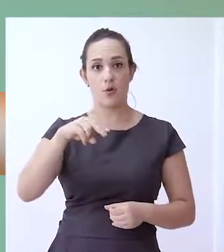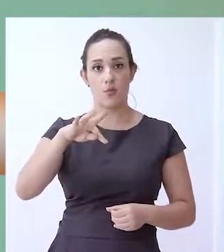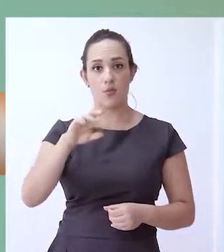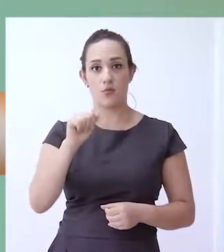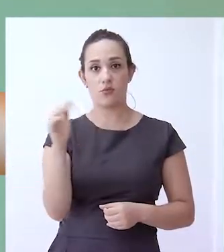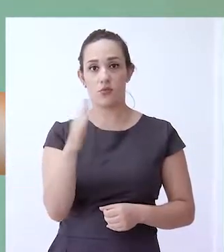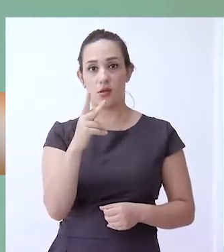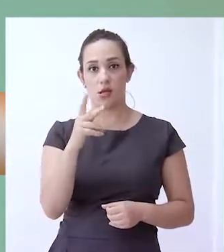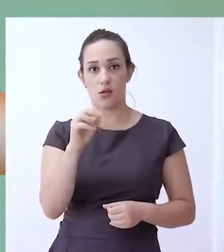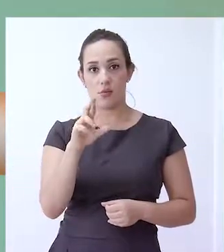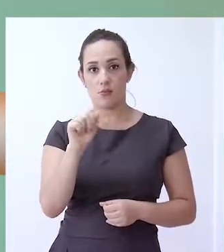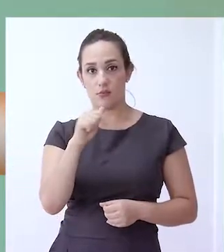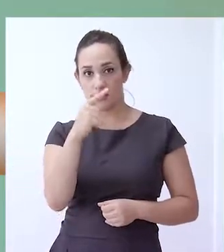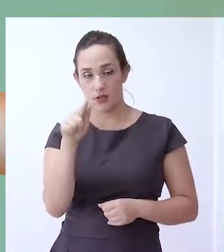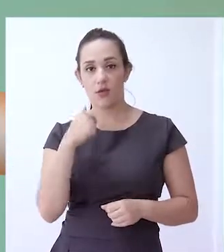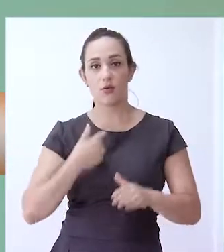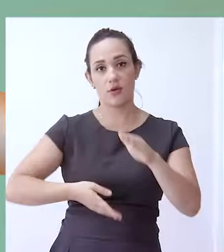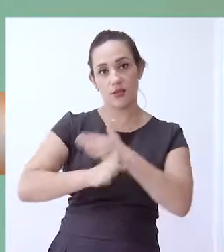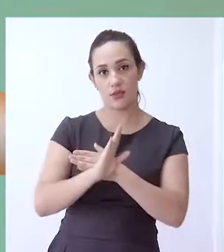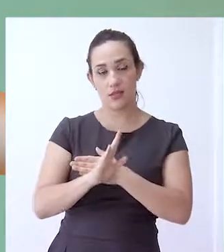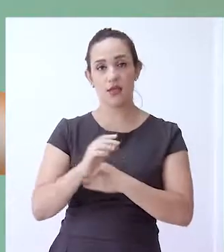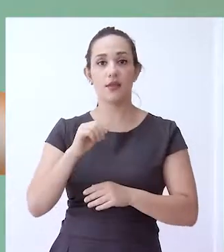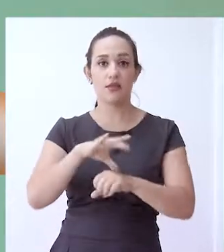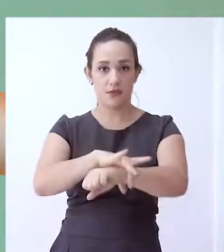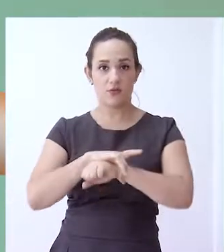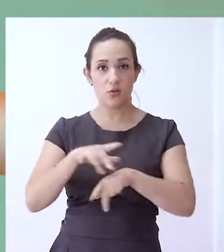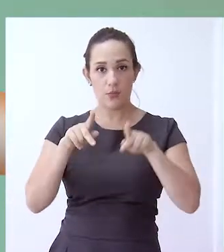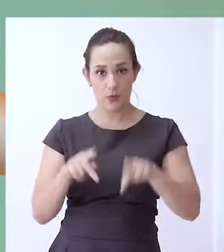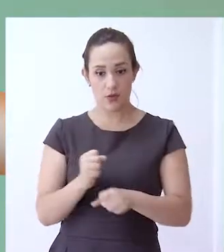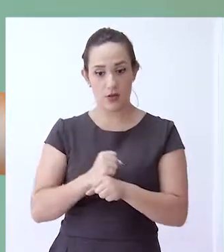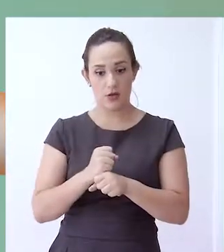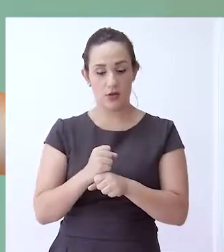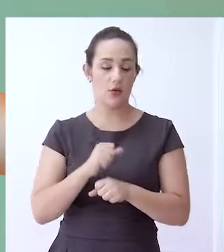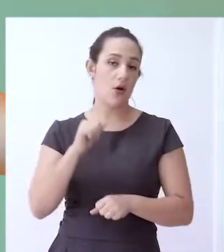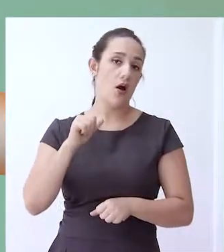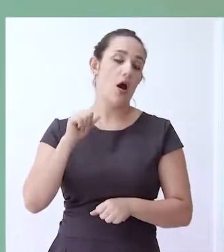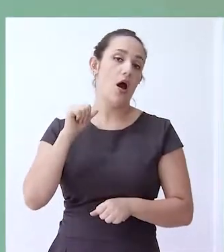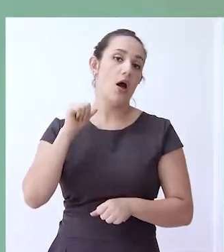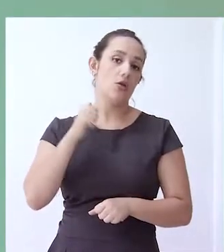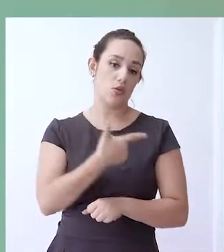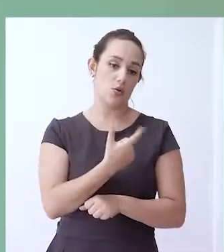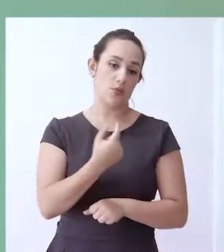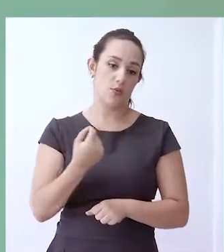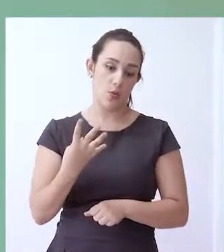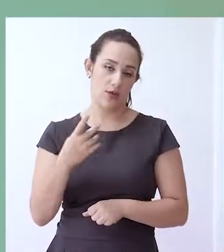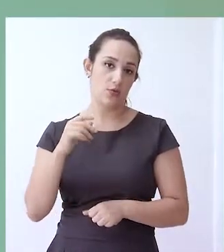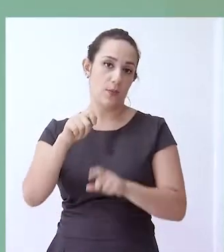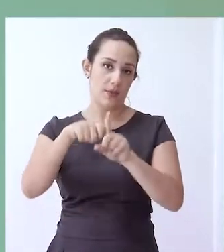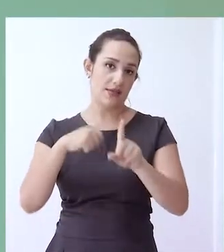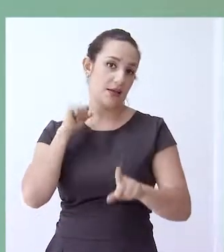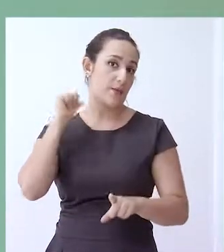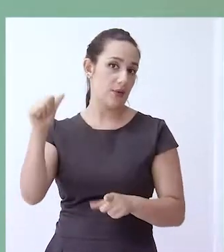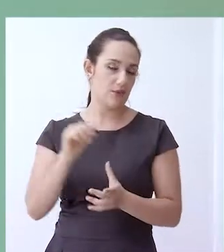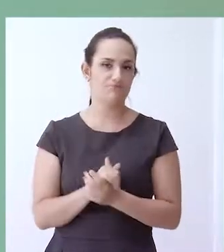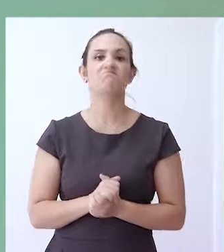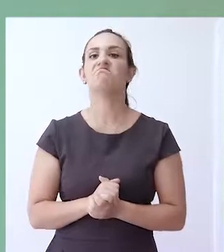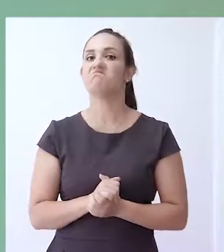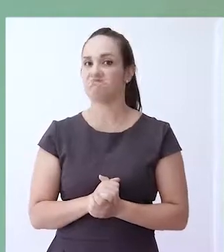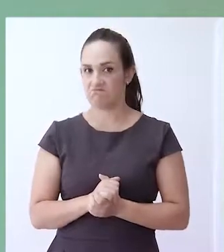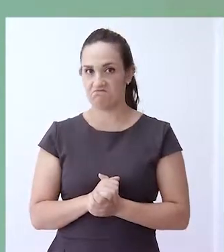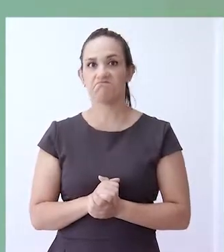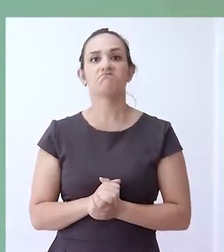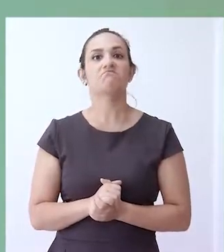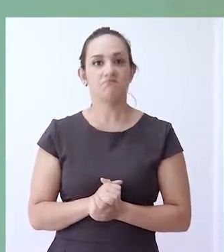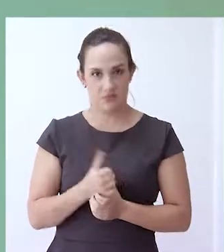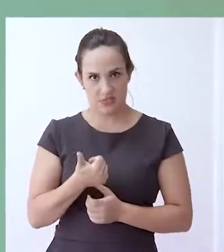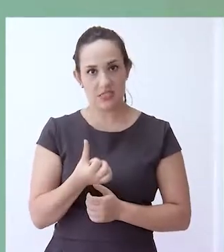ingressei na Defensoria Pública em abril de 2004, ou seja, quase 17 anos. Passei por diversas